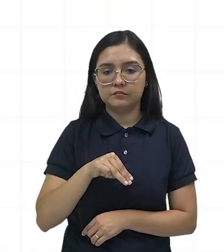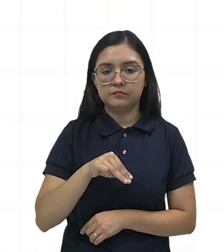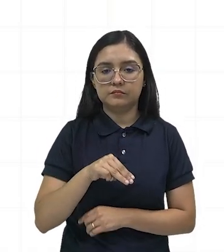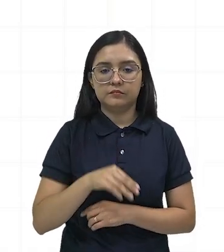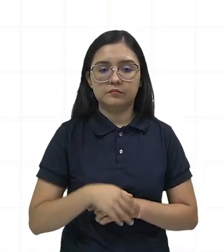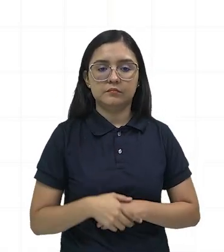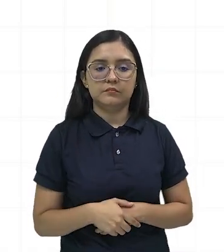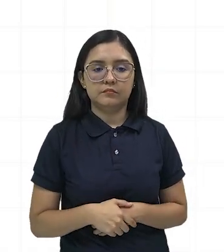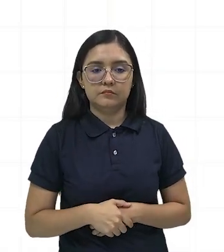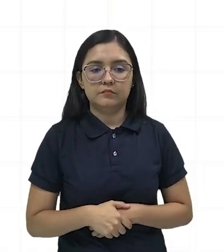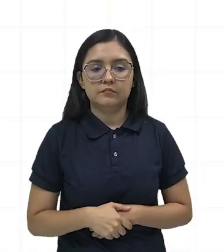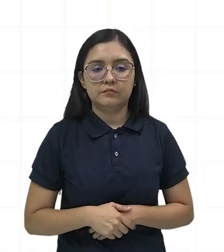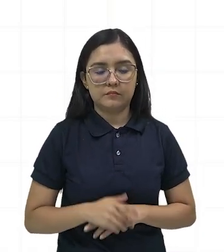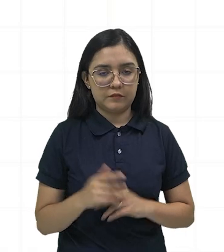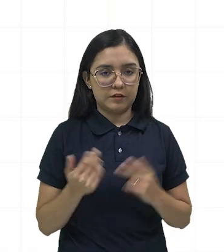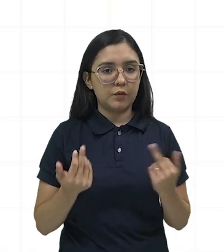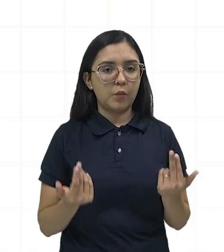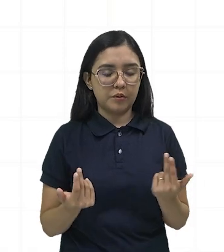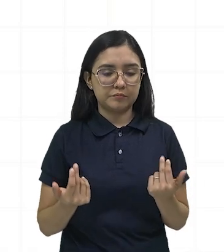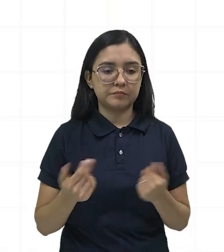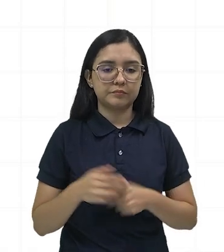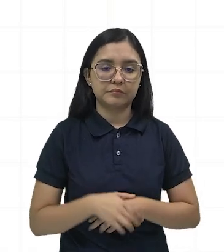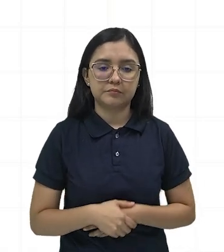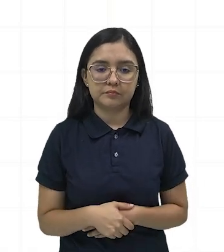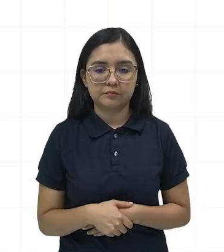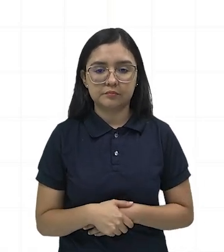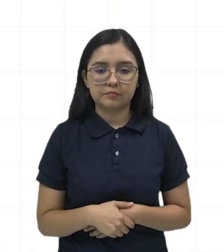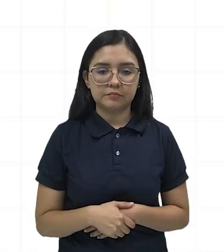decímetros, igual esse lado aqui também.